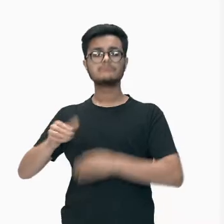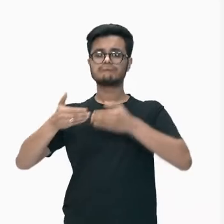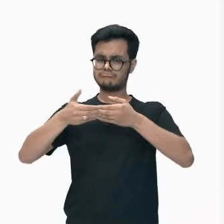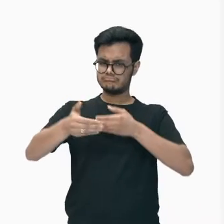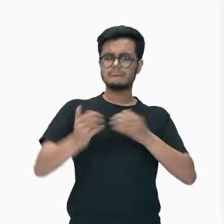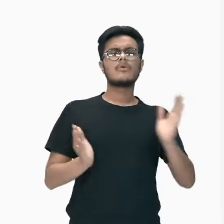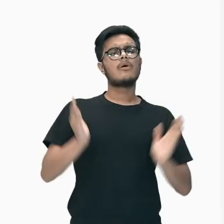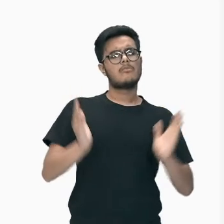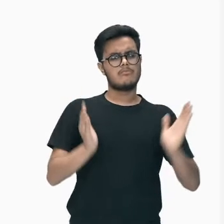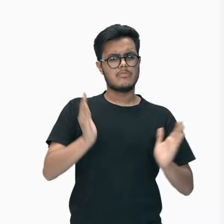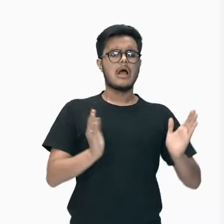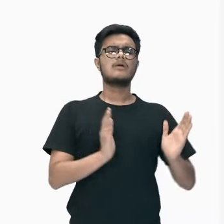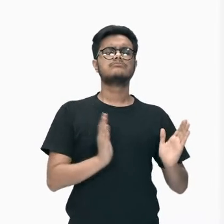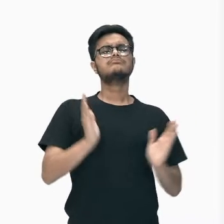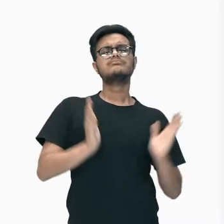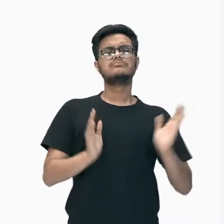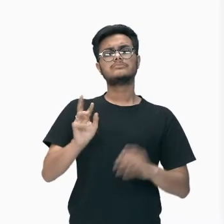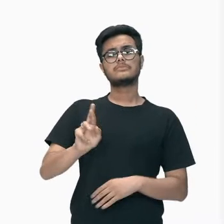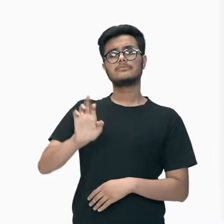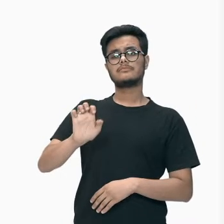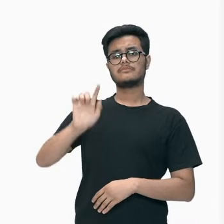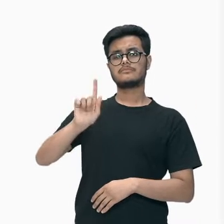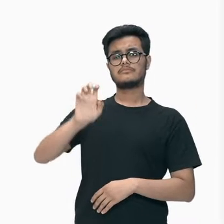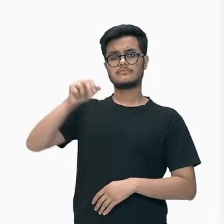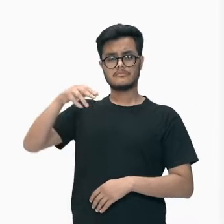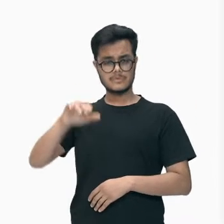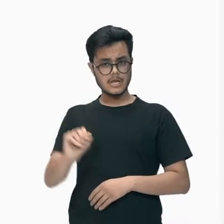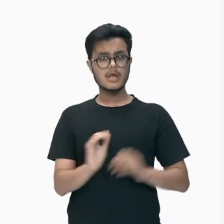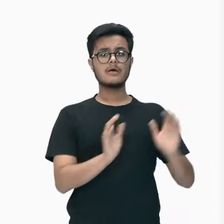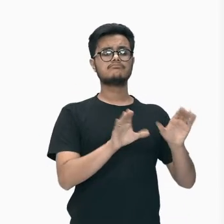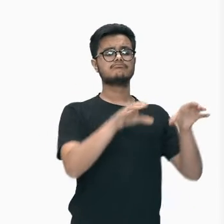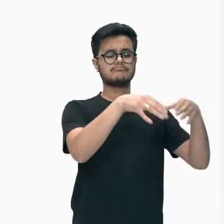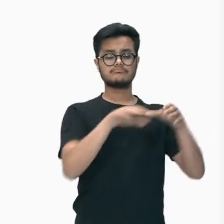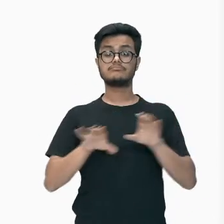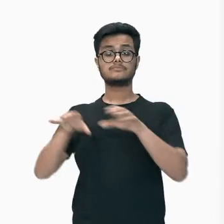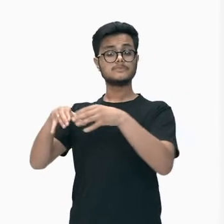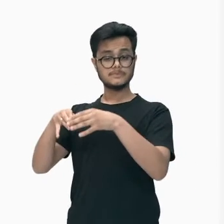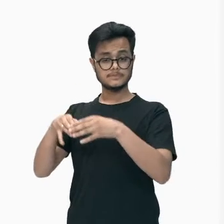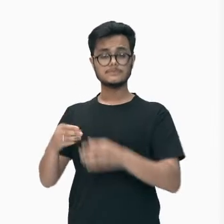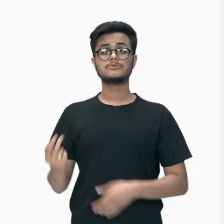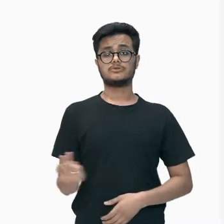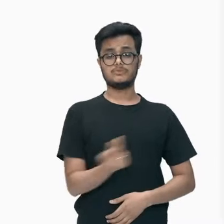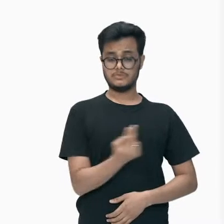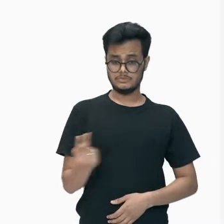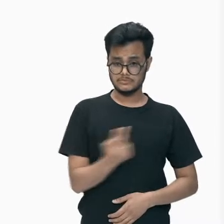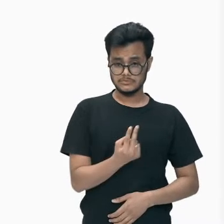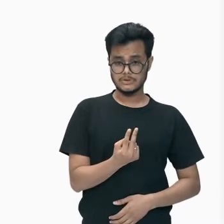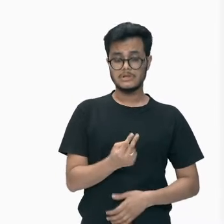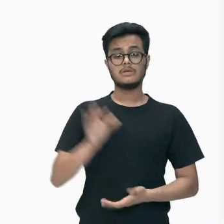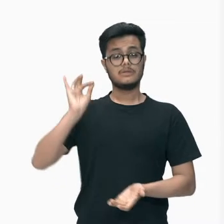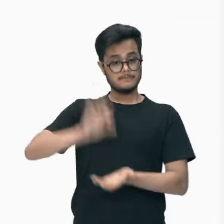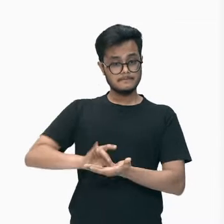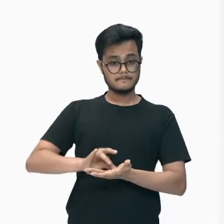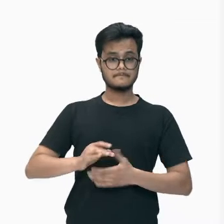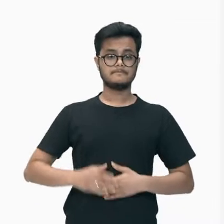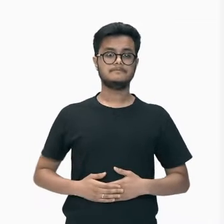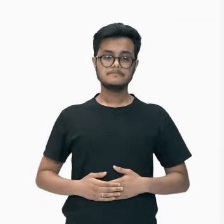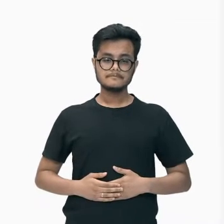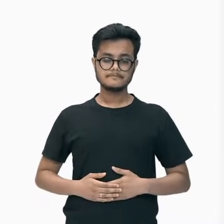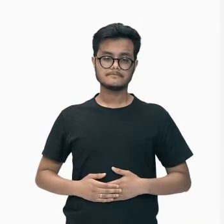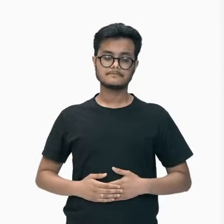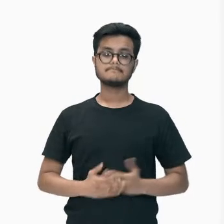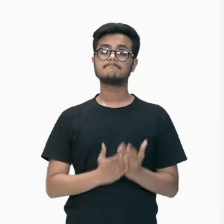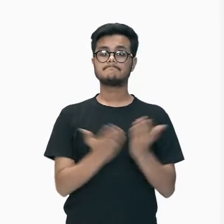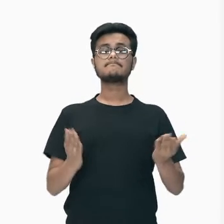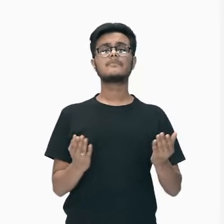regências e se dividem em dois grupos, o Partido Liberal e o Partido Conservador. São